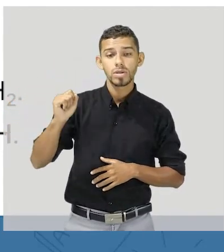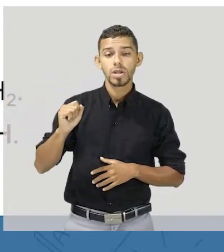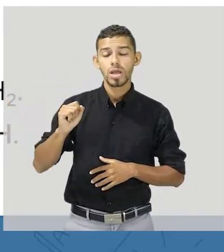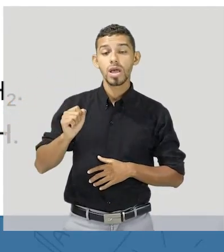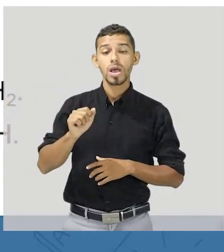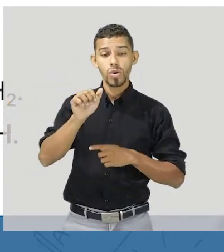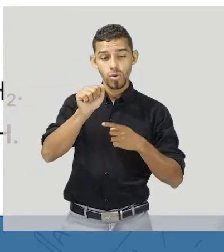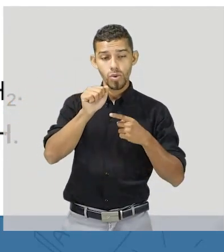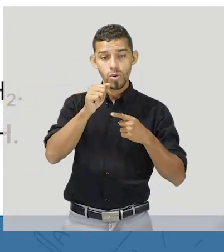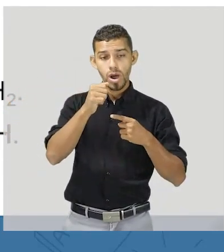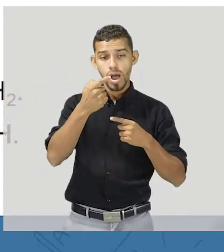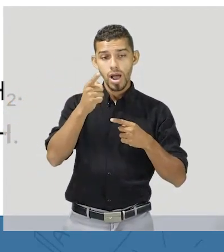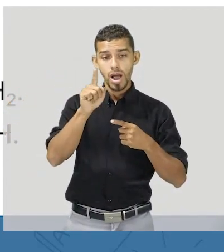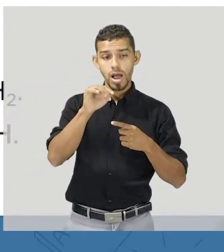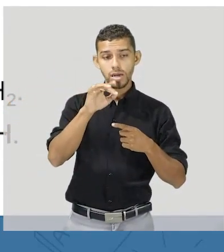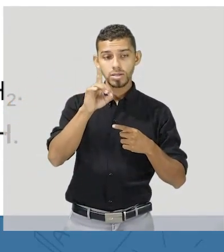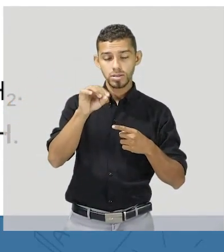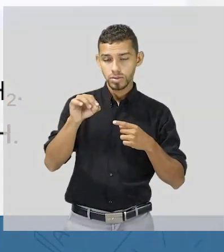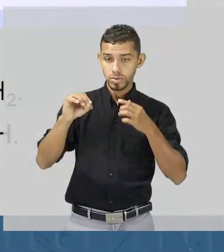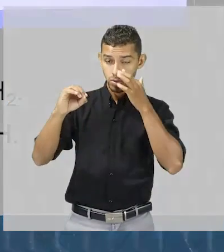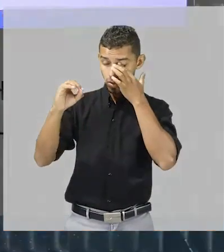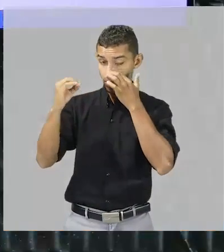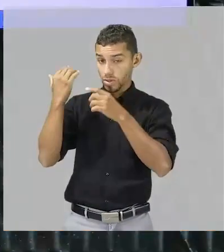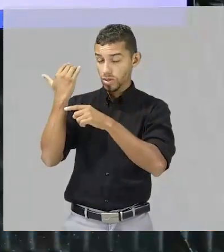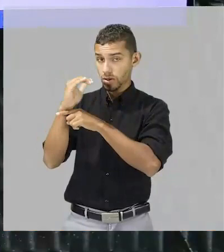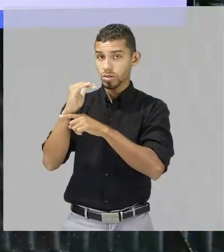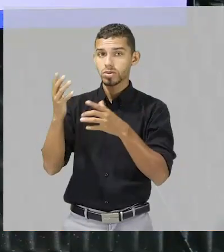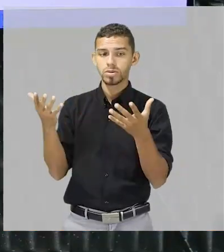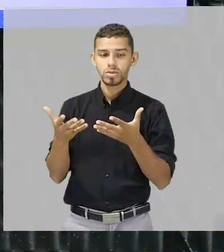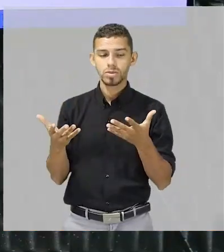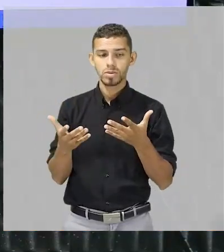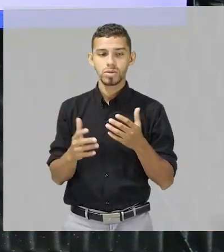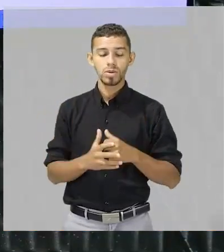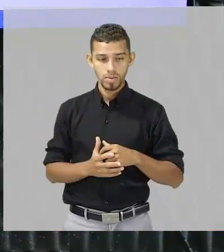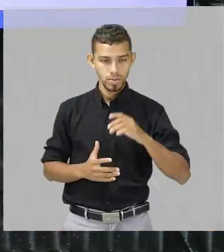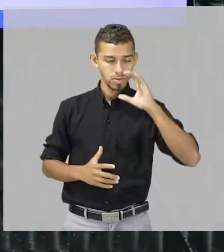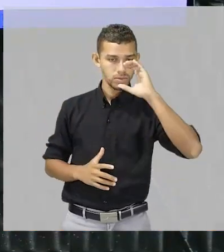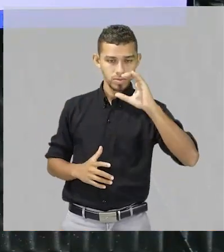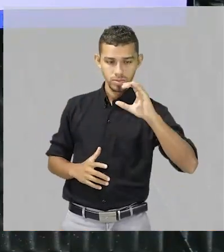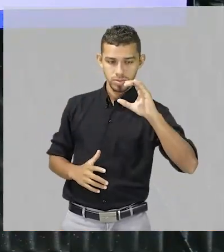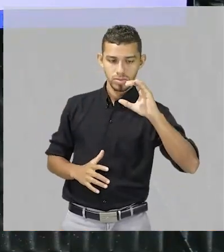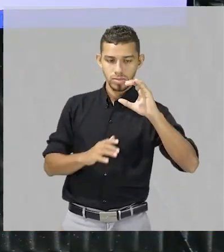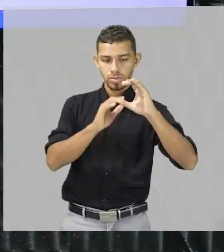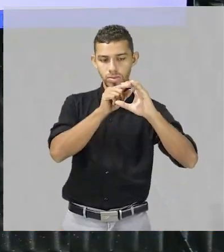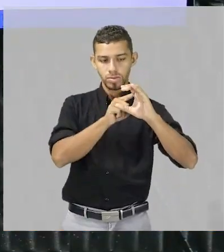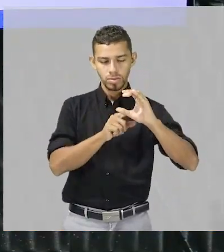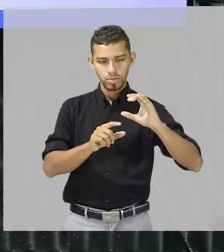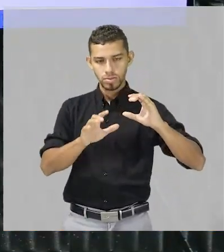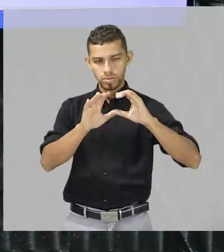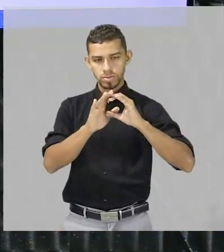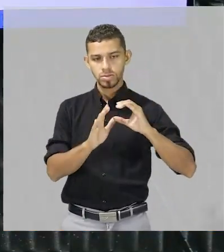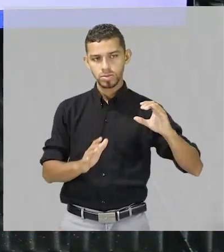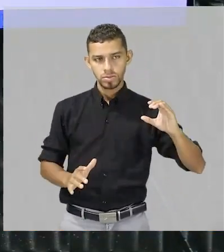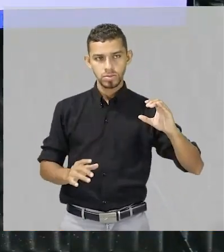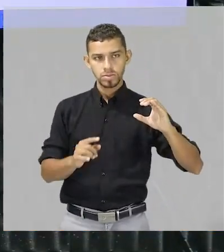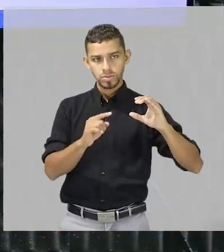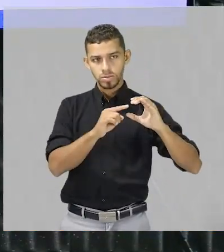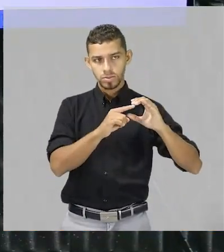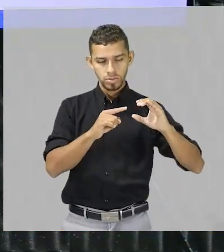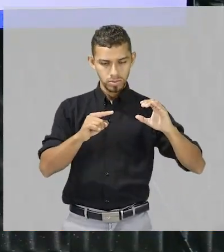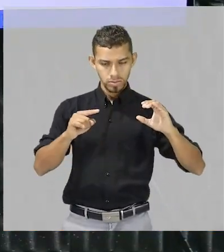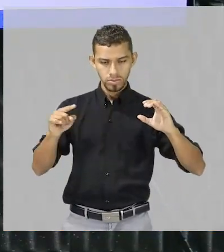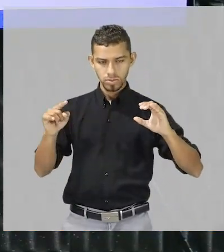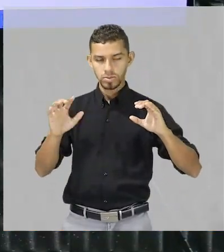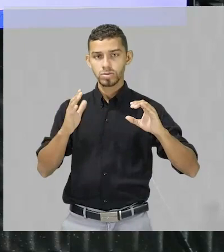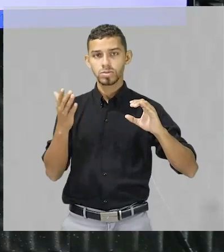ácido carboxílico. O ácido carboxílico, eu vou ter o carbono na extremidade da cadeia. A esse carbono eu